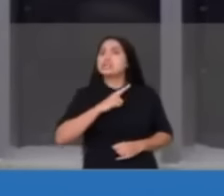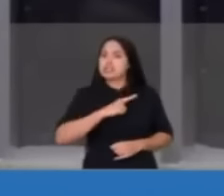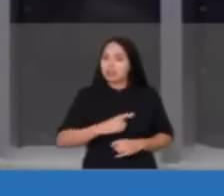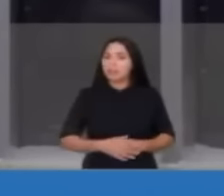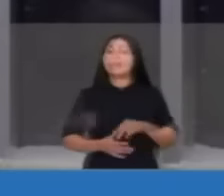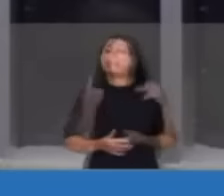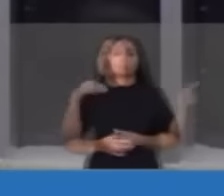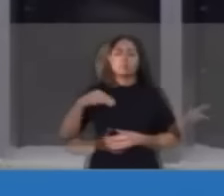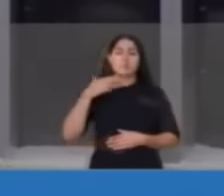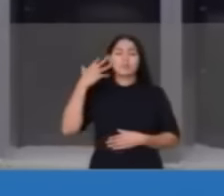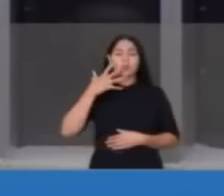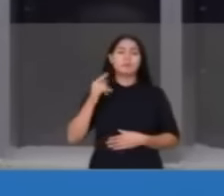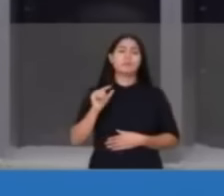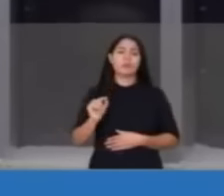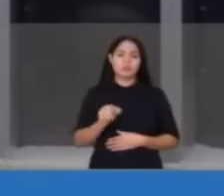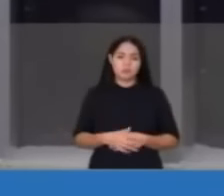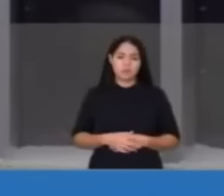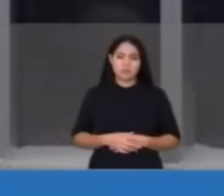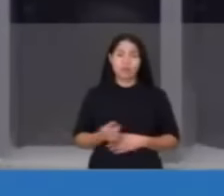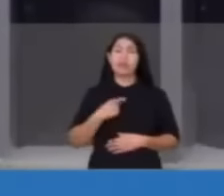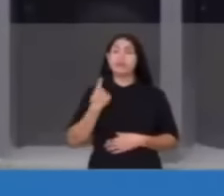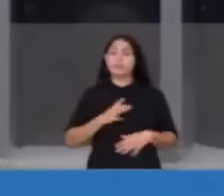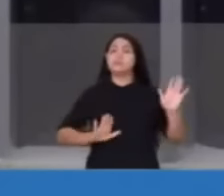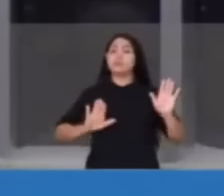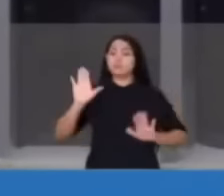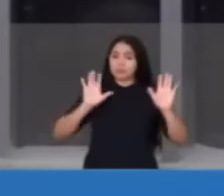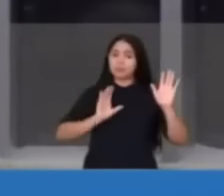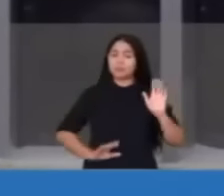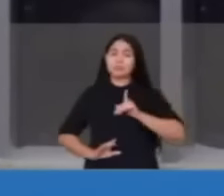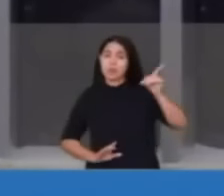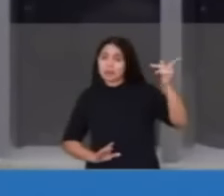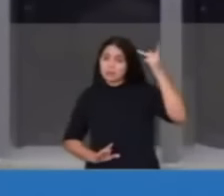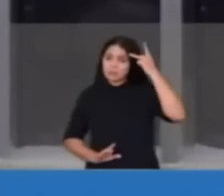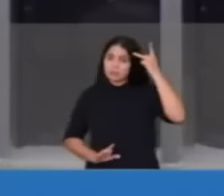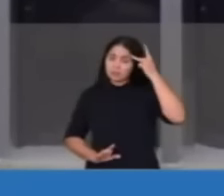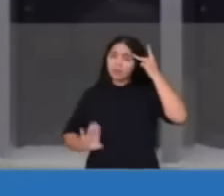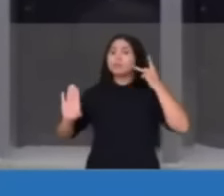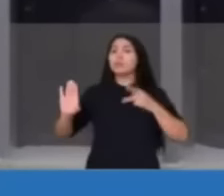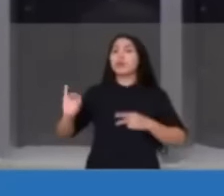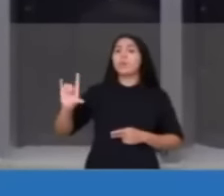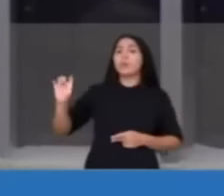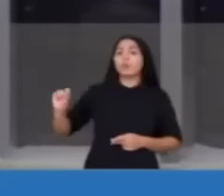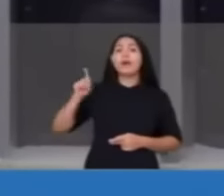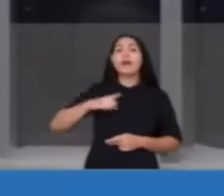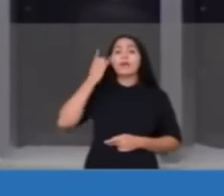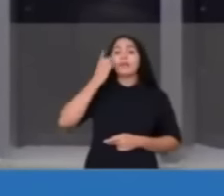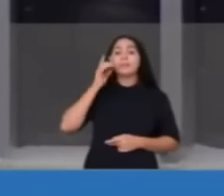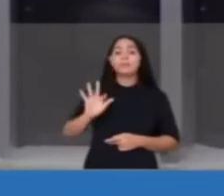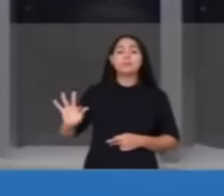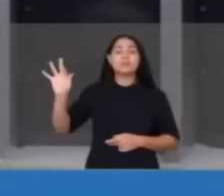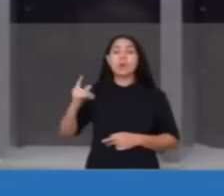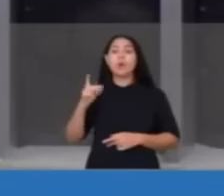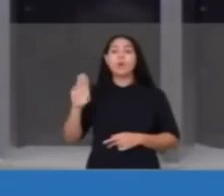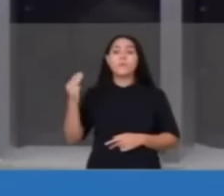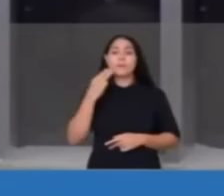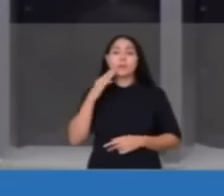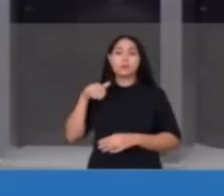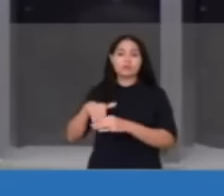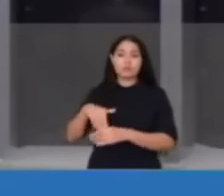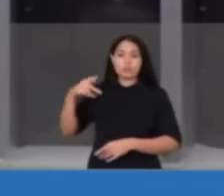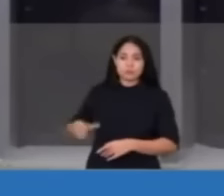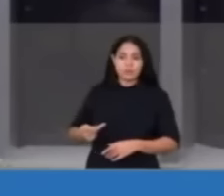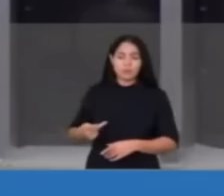eleição com isso nós temos uma candidatura em São Paulo que é do Guilherme bolos deputado federal com 1 milhão de votos aqui entende que é